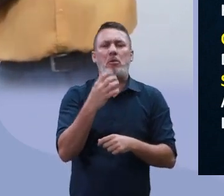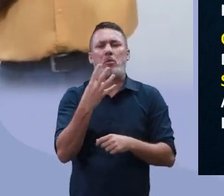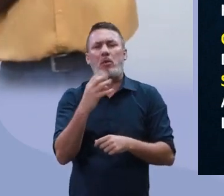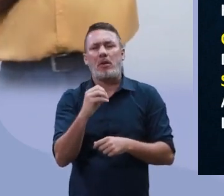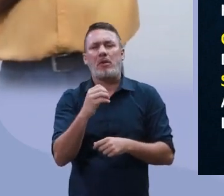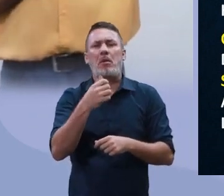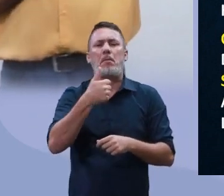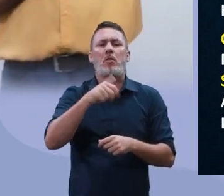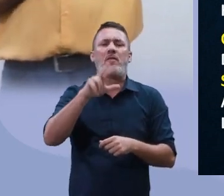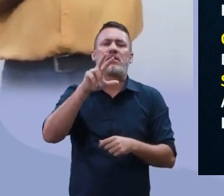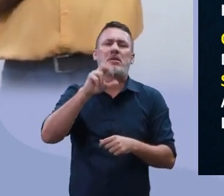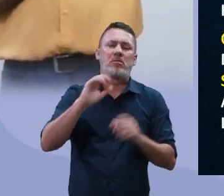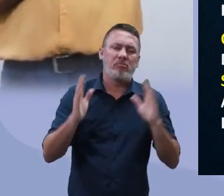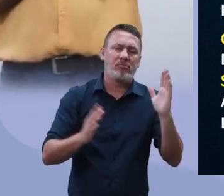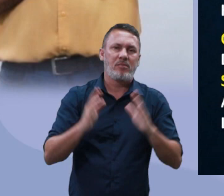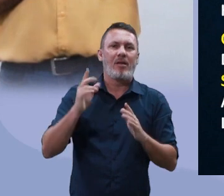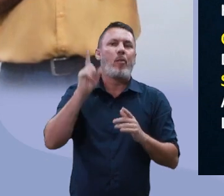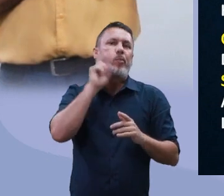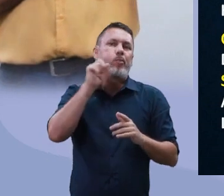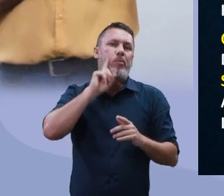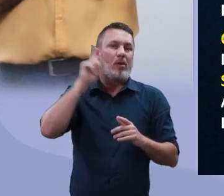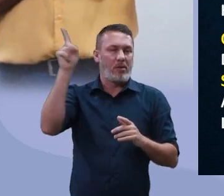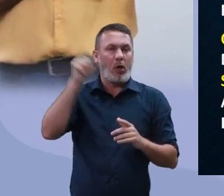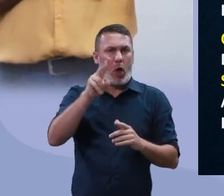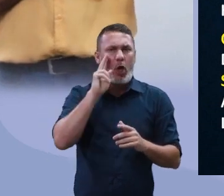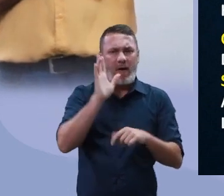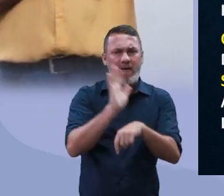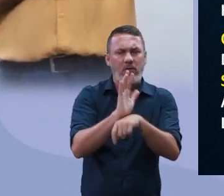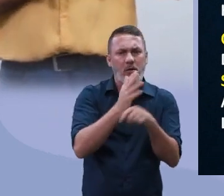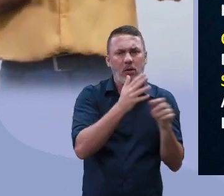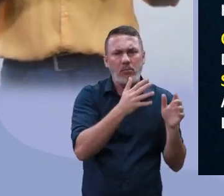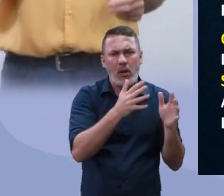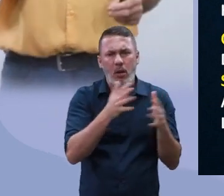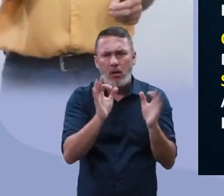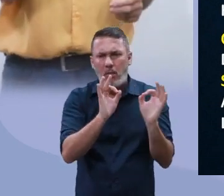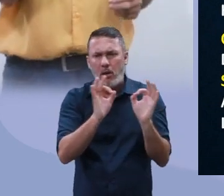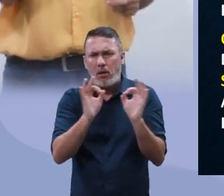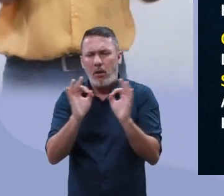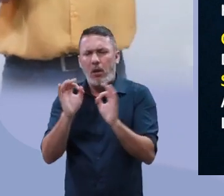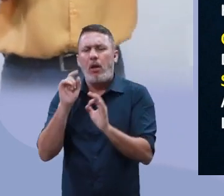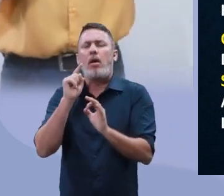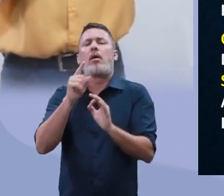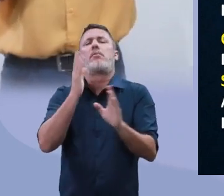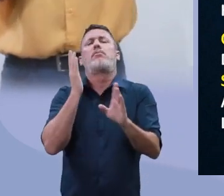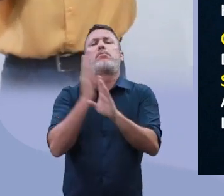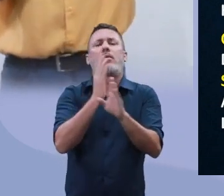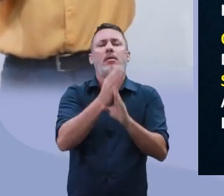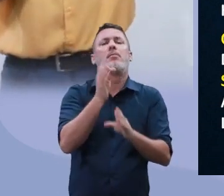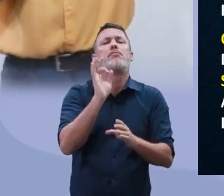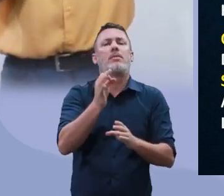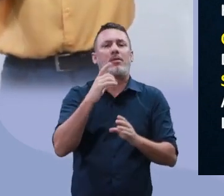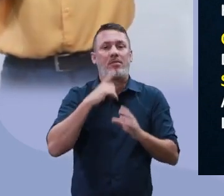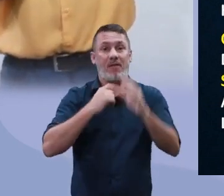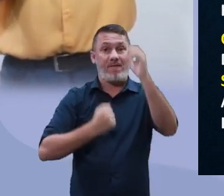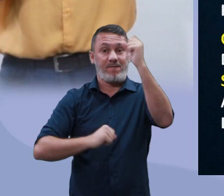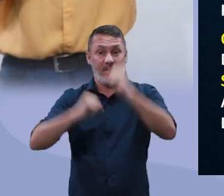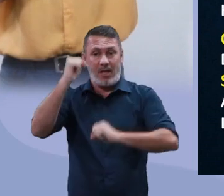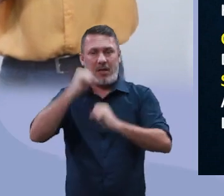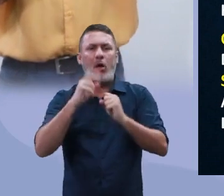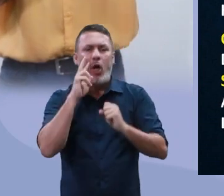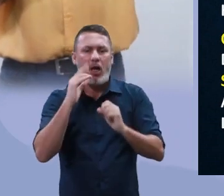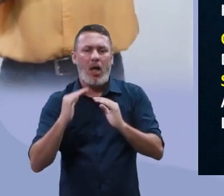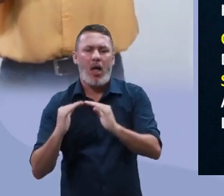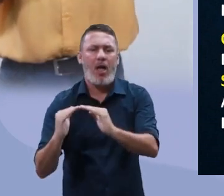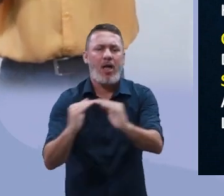E era muito comum de você ver, né, nas externas desse filme o quê? A indústria e no entorno dessas indústrias